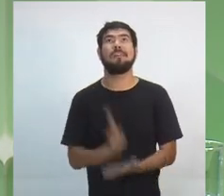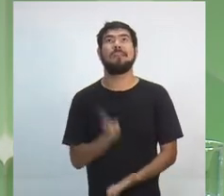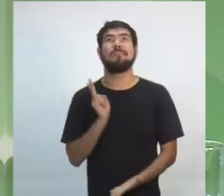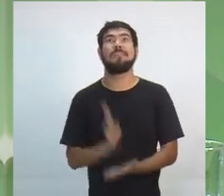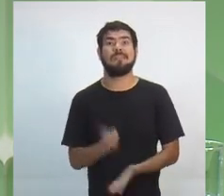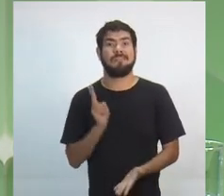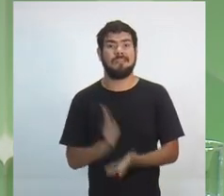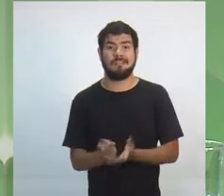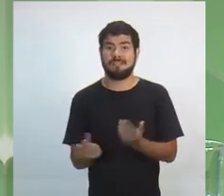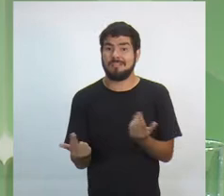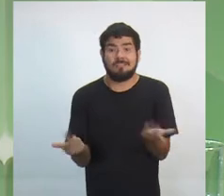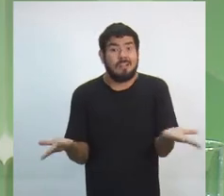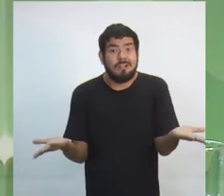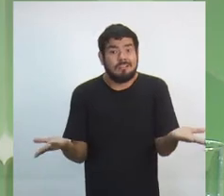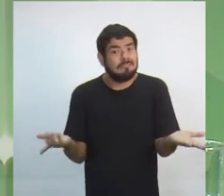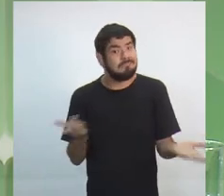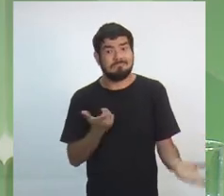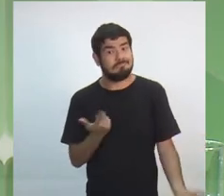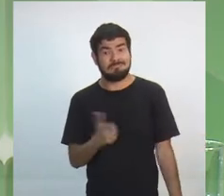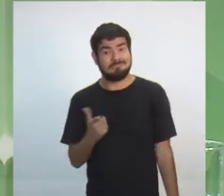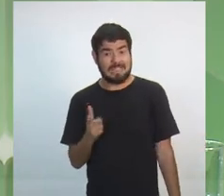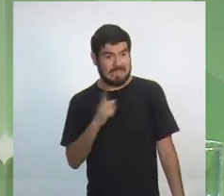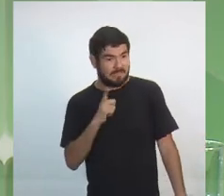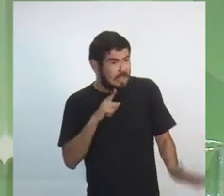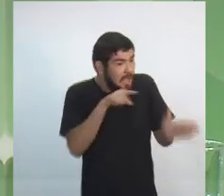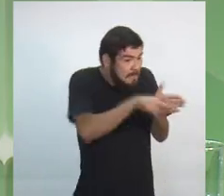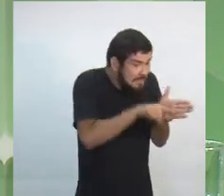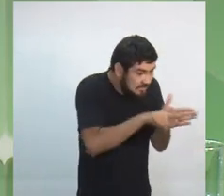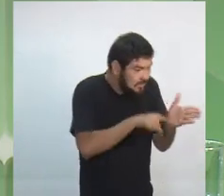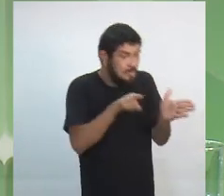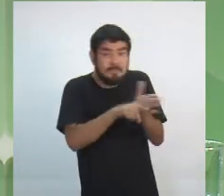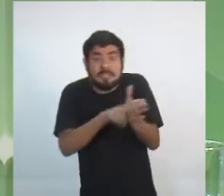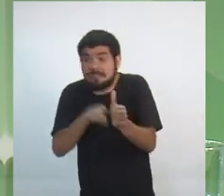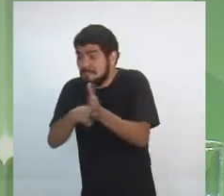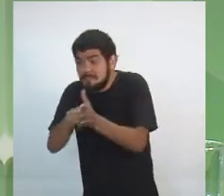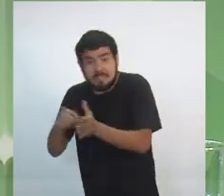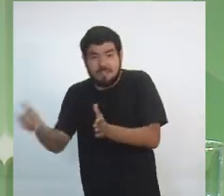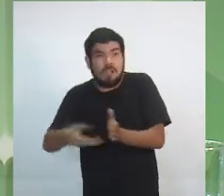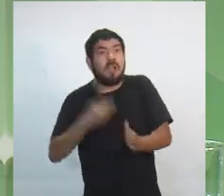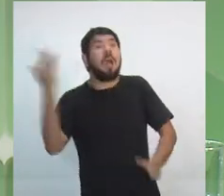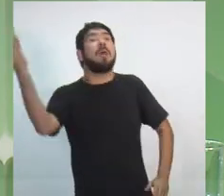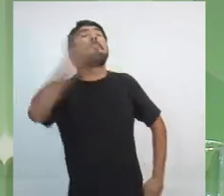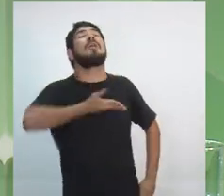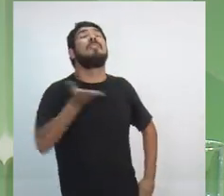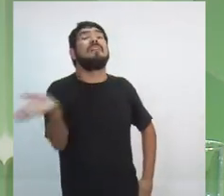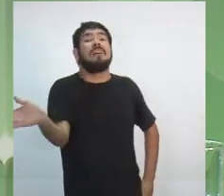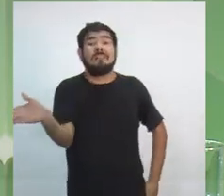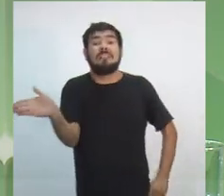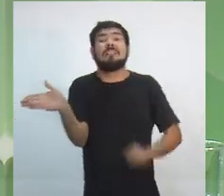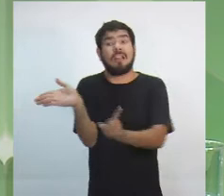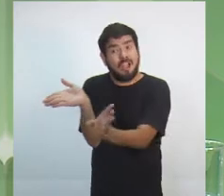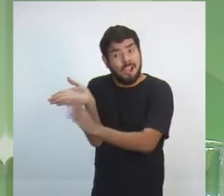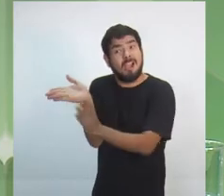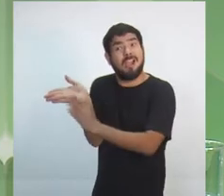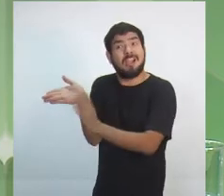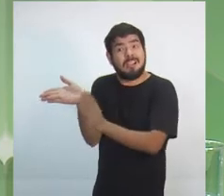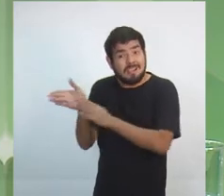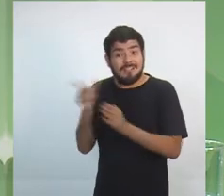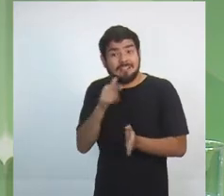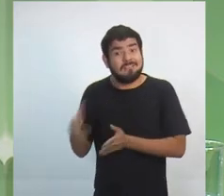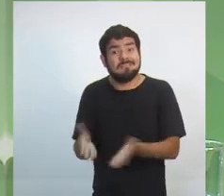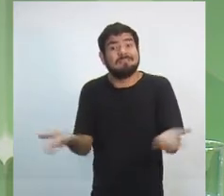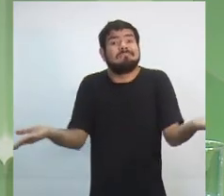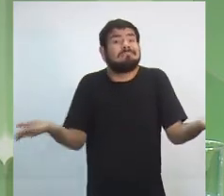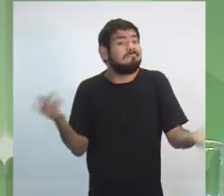esse levantamento para provar para o governo federal as nossas potencialidades e provar para o mundo. Isso impede da gente ter, por exemplo, o